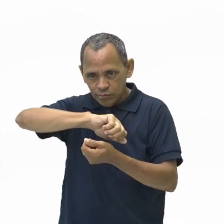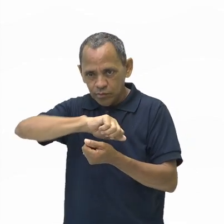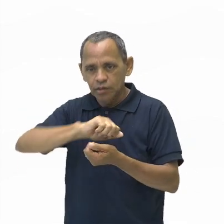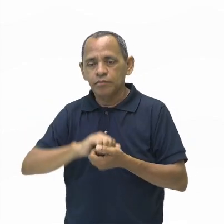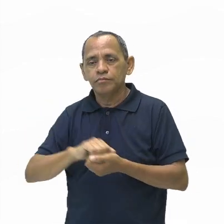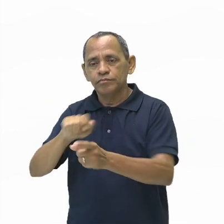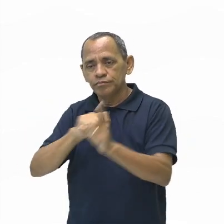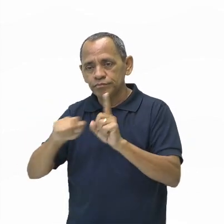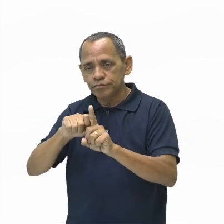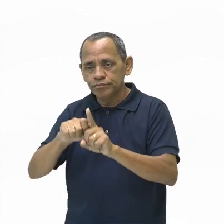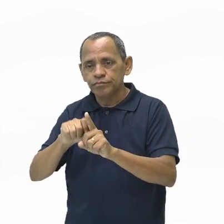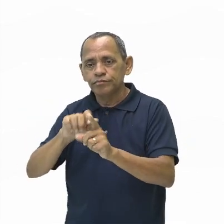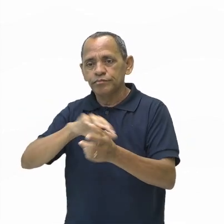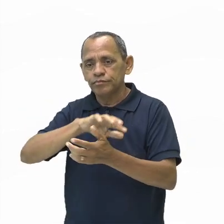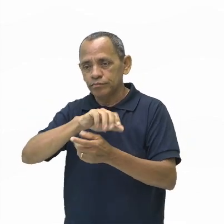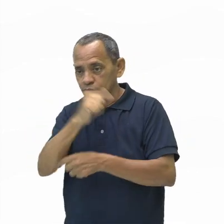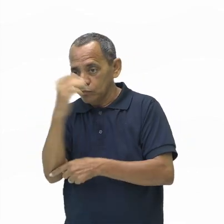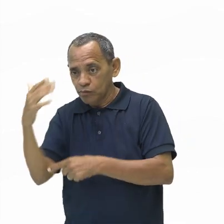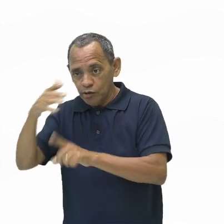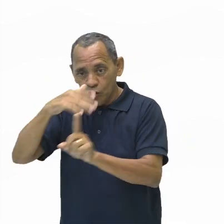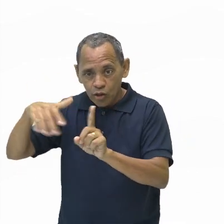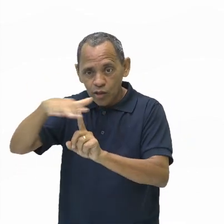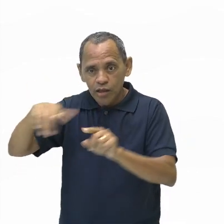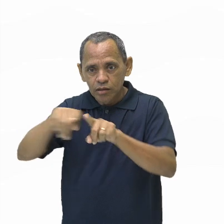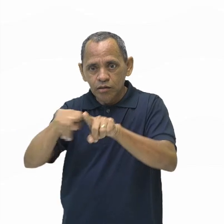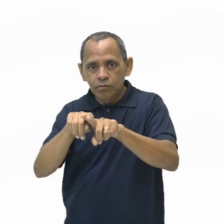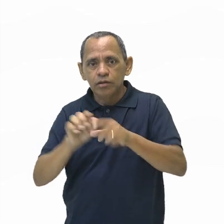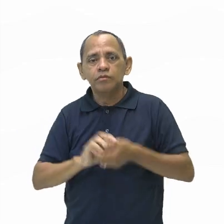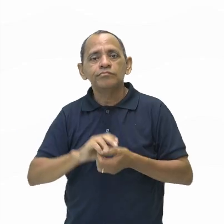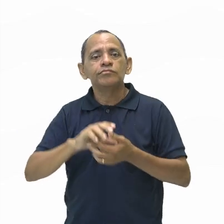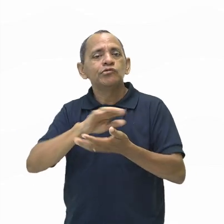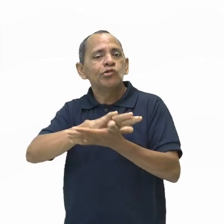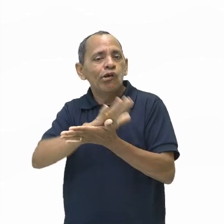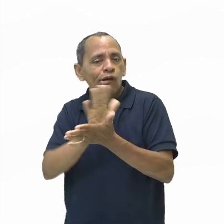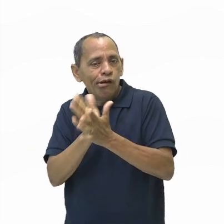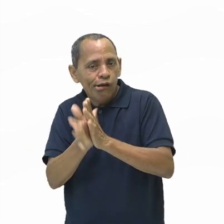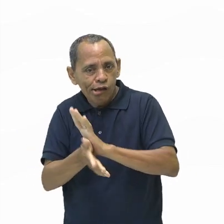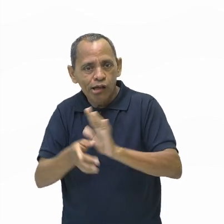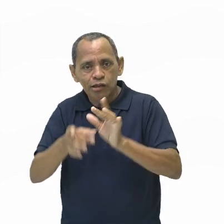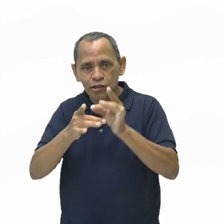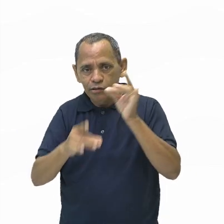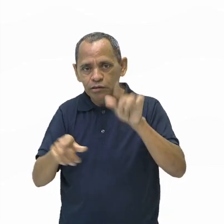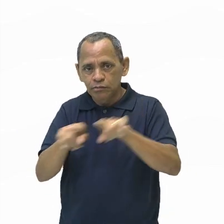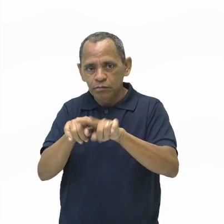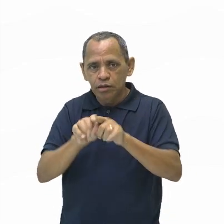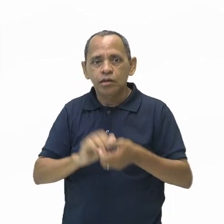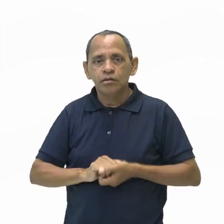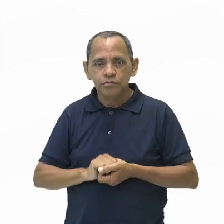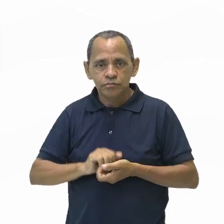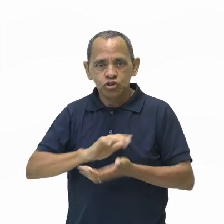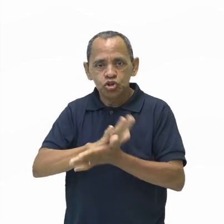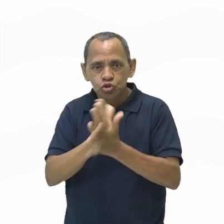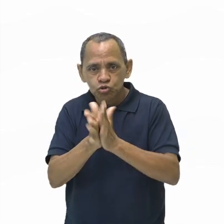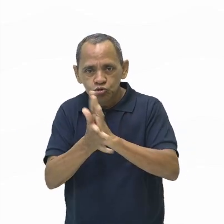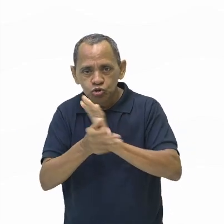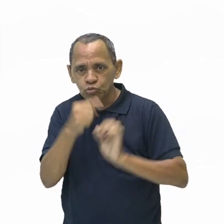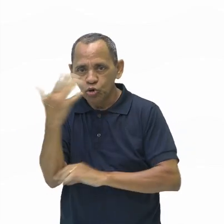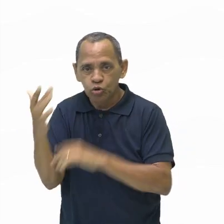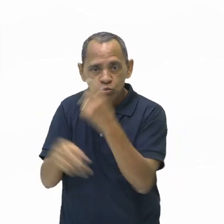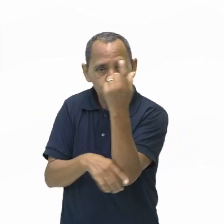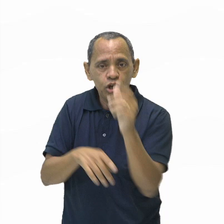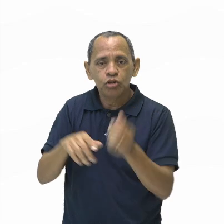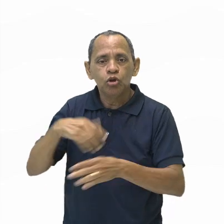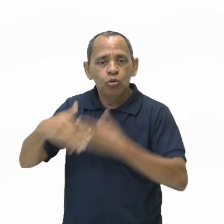nosso detalhamento, a degradação ambiental no processo de ocupação portuguesa no território brasileiro, a